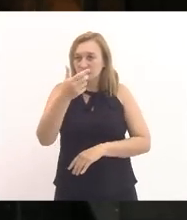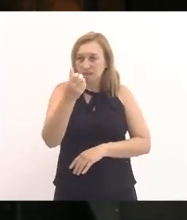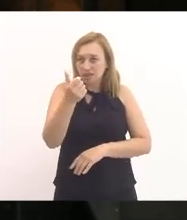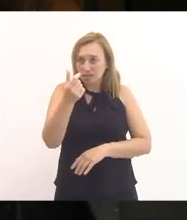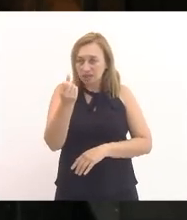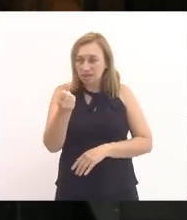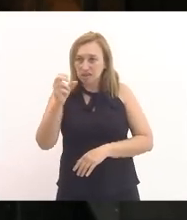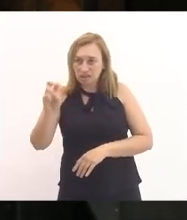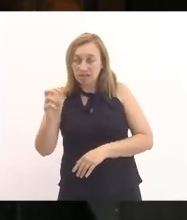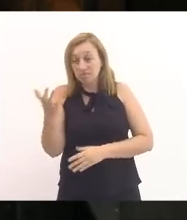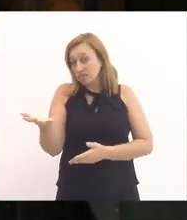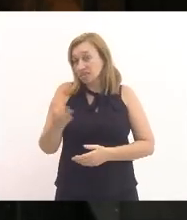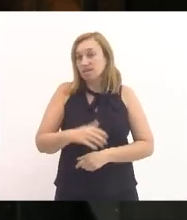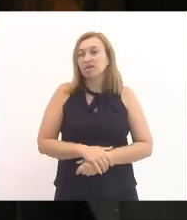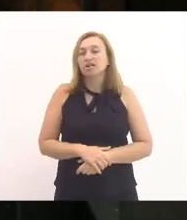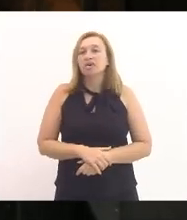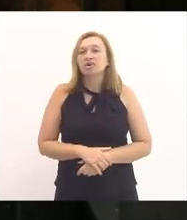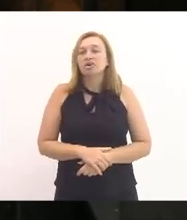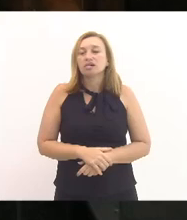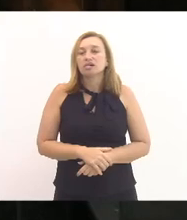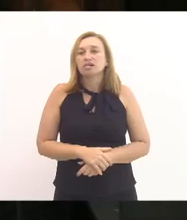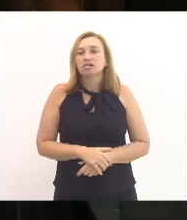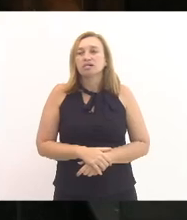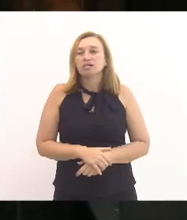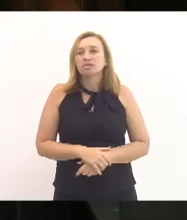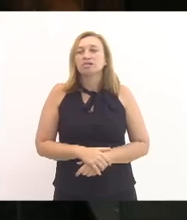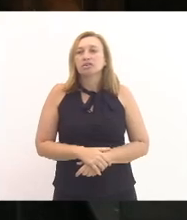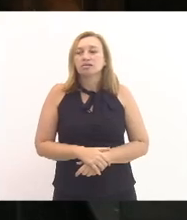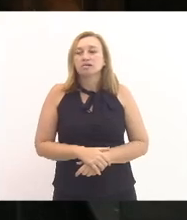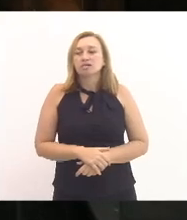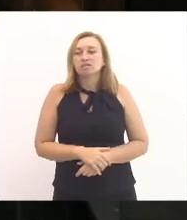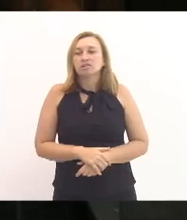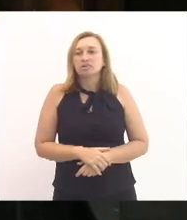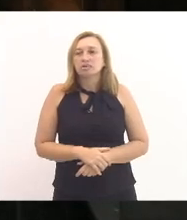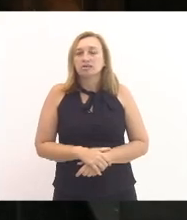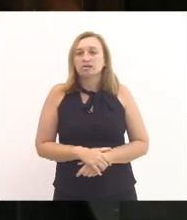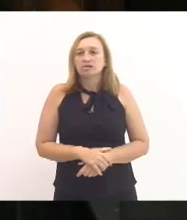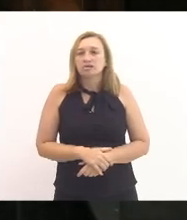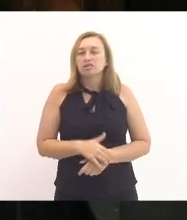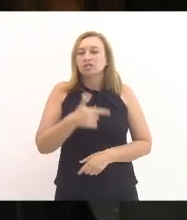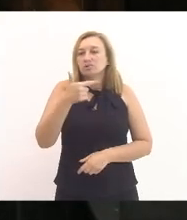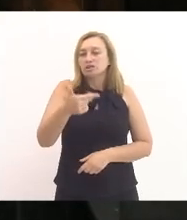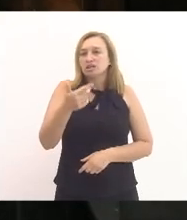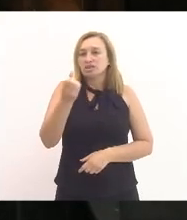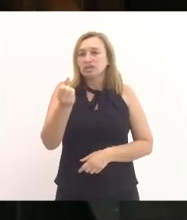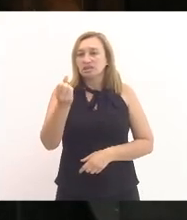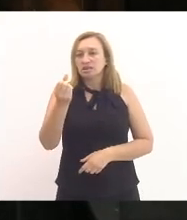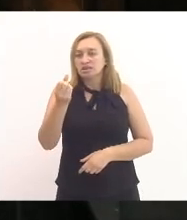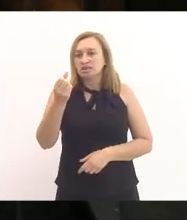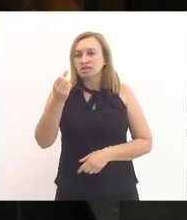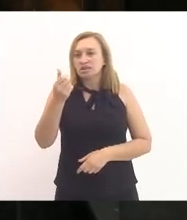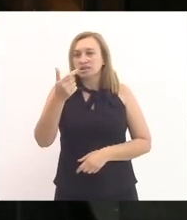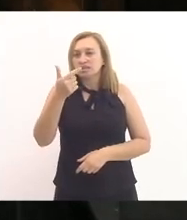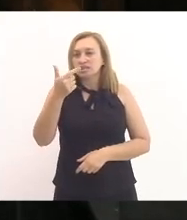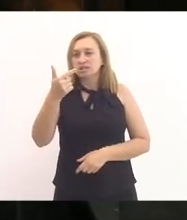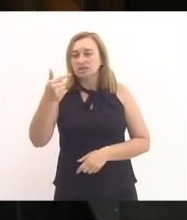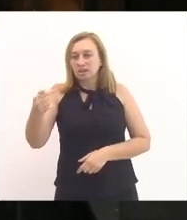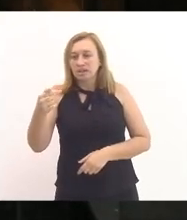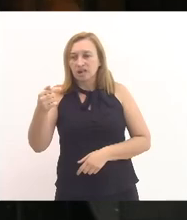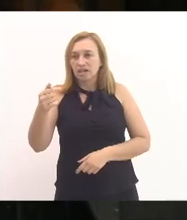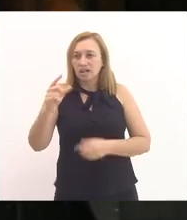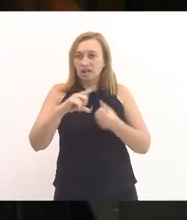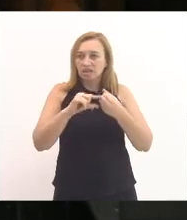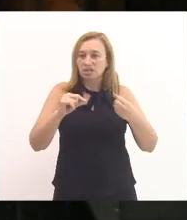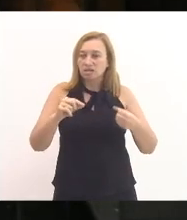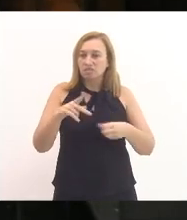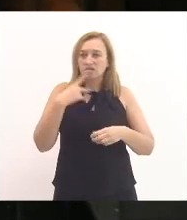tipos penais abertos ou seja é um dos 207 artigos 136 forma da